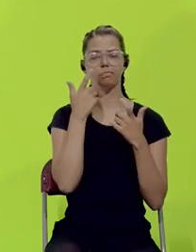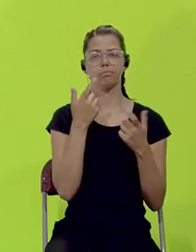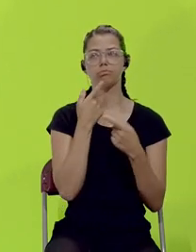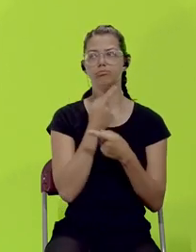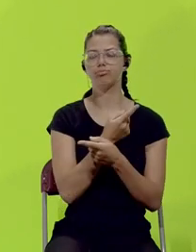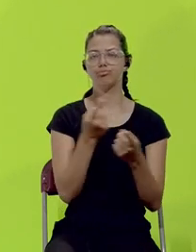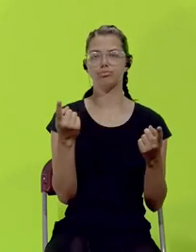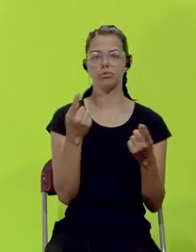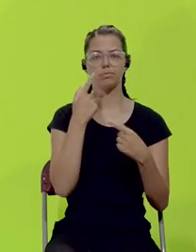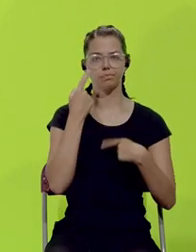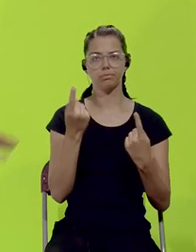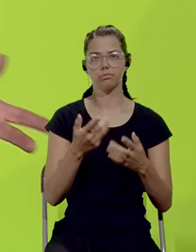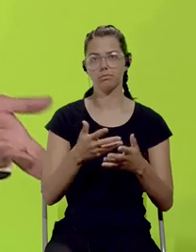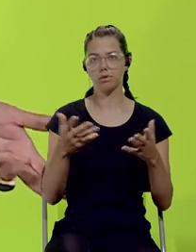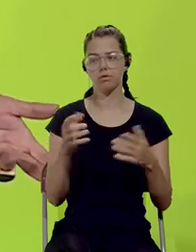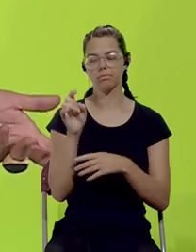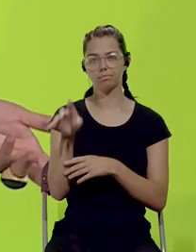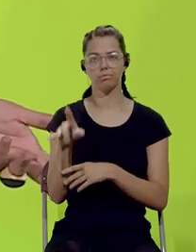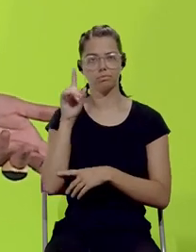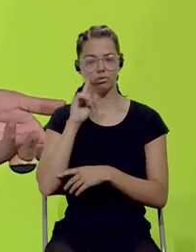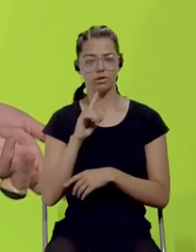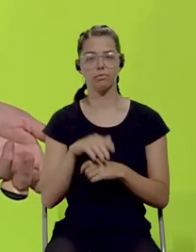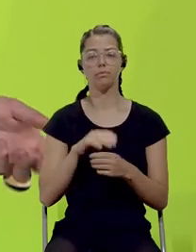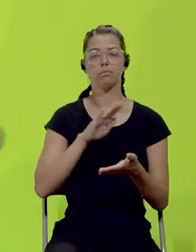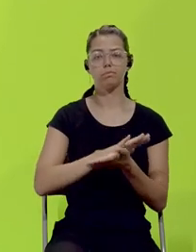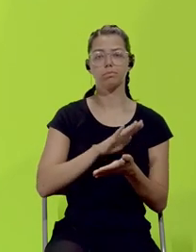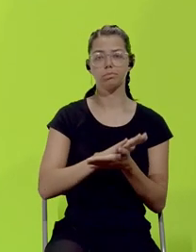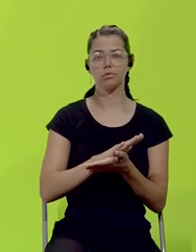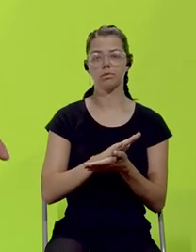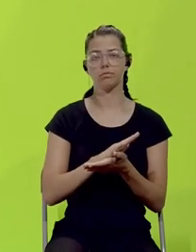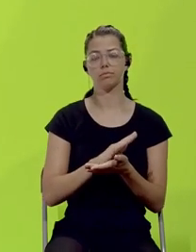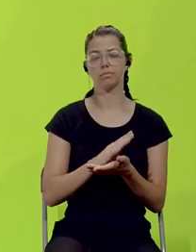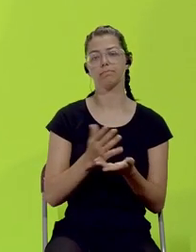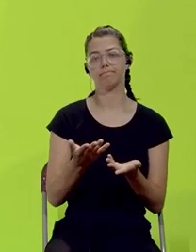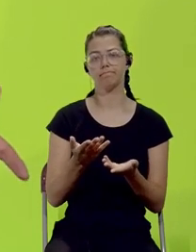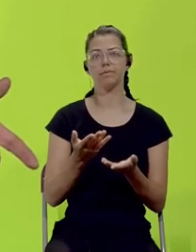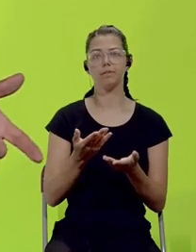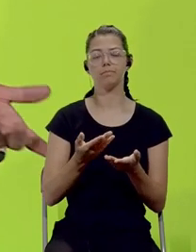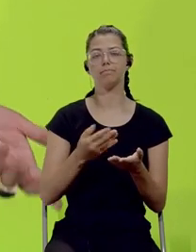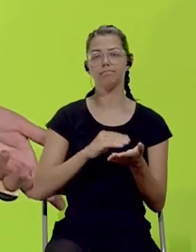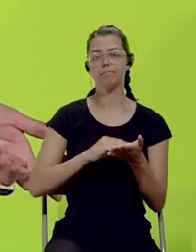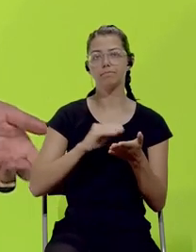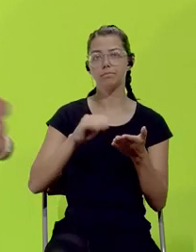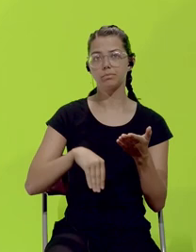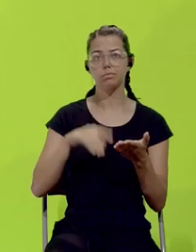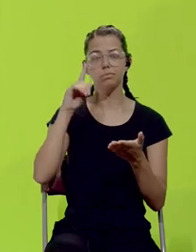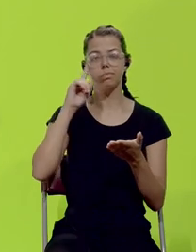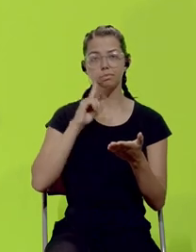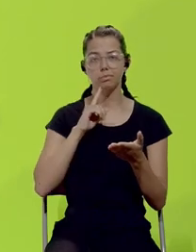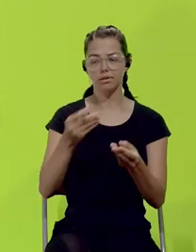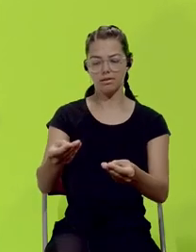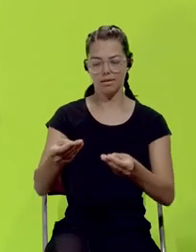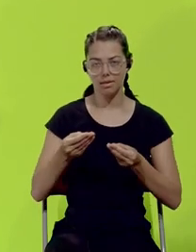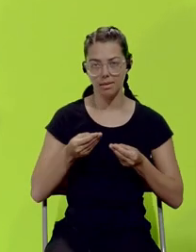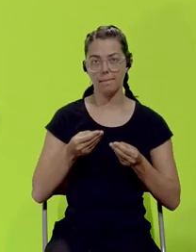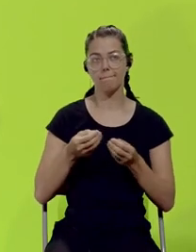mulheres. Em contraponto, as editoras recebem mais originais assinados por mulheres.